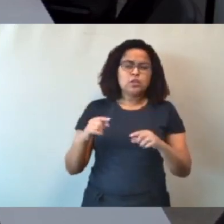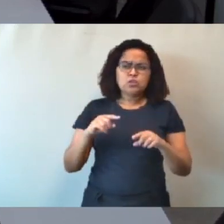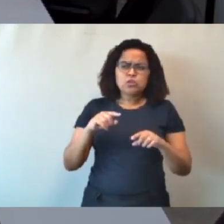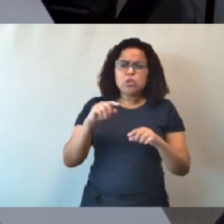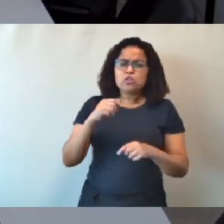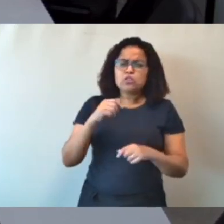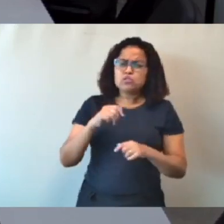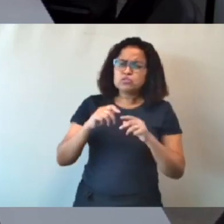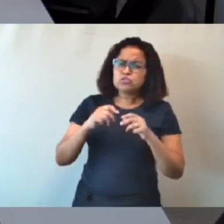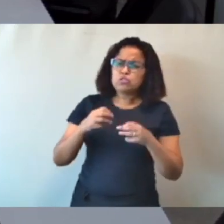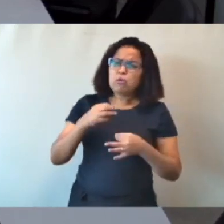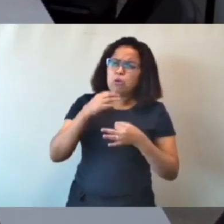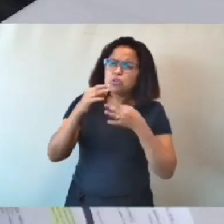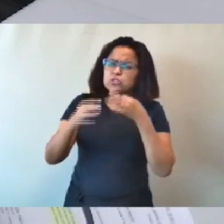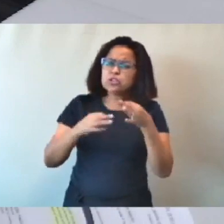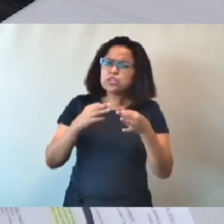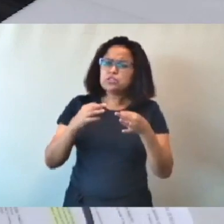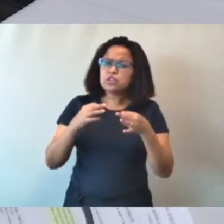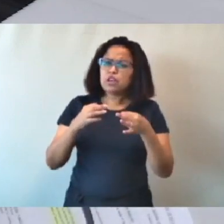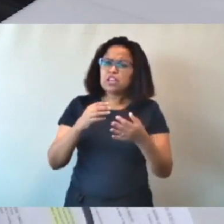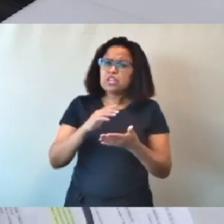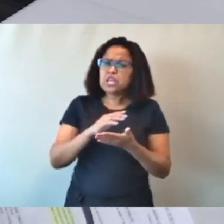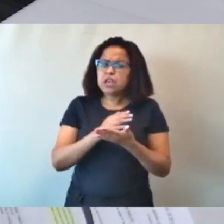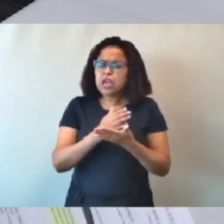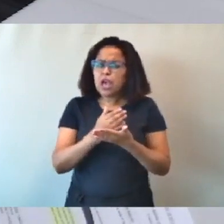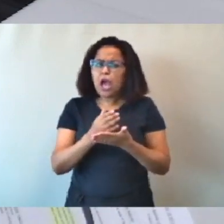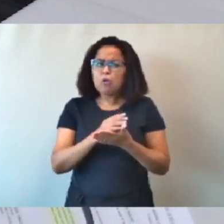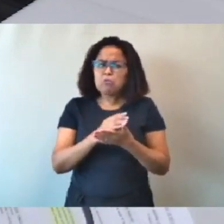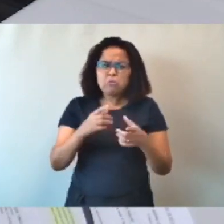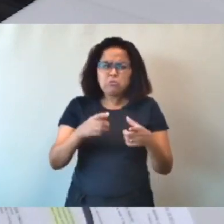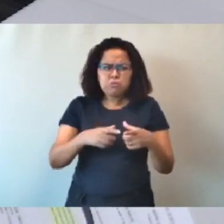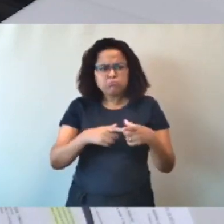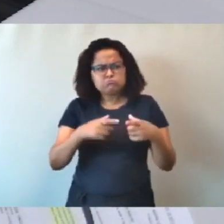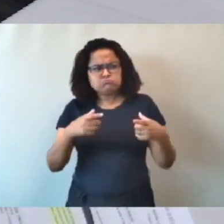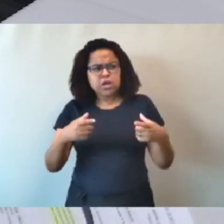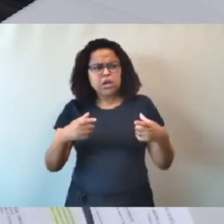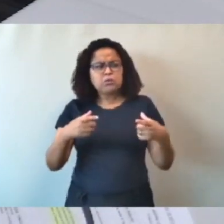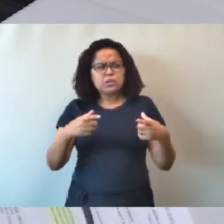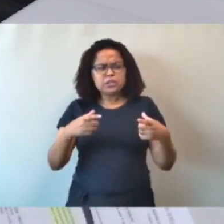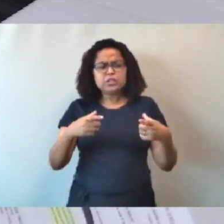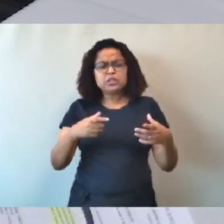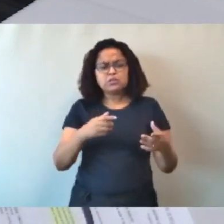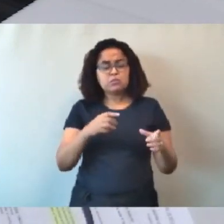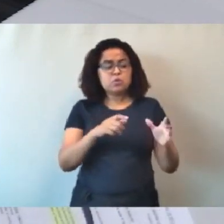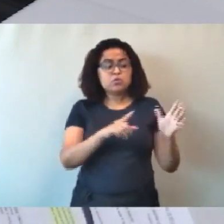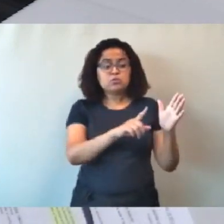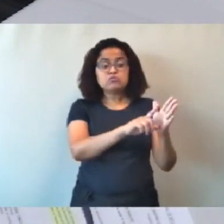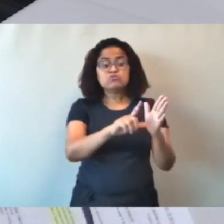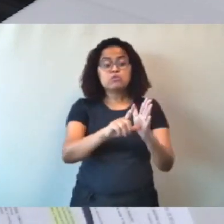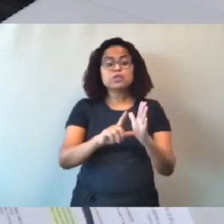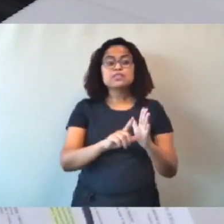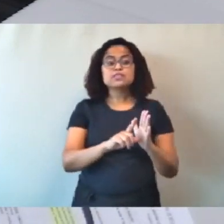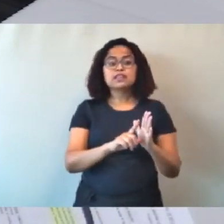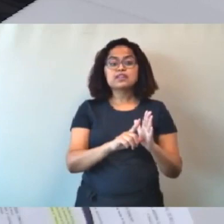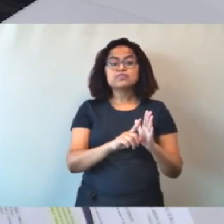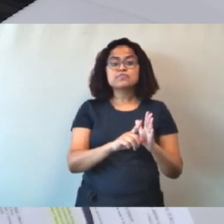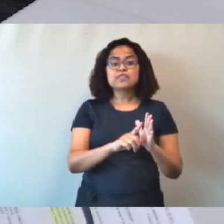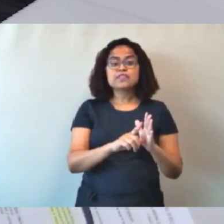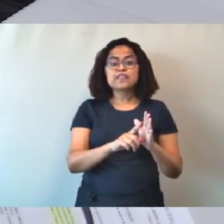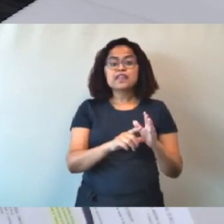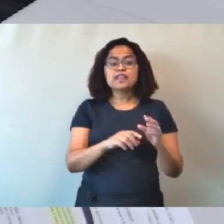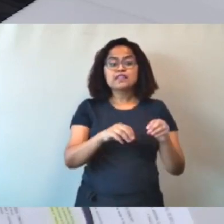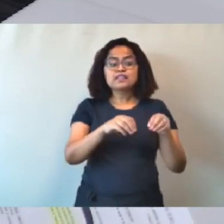certos comerciantes, ou uma boa parte dos comércios, estão sendo deslocados para a periferia